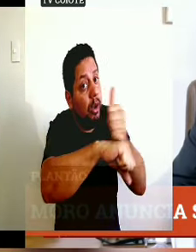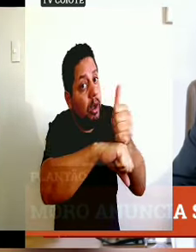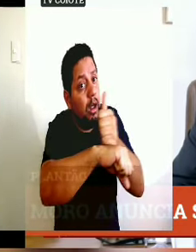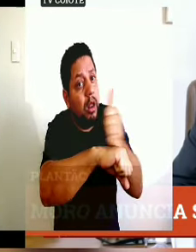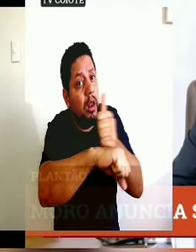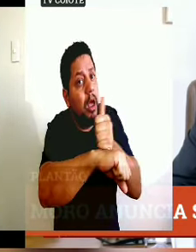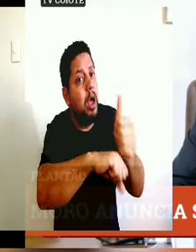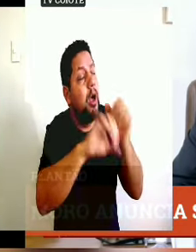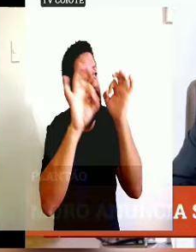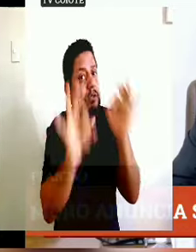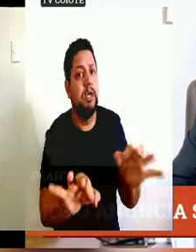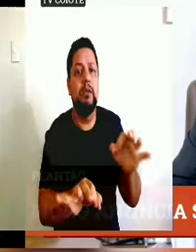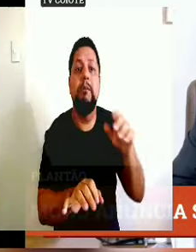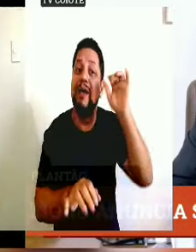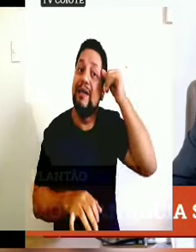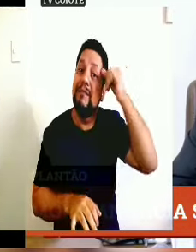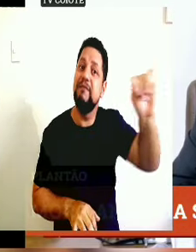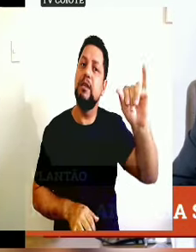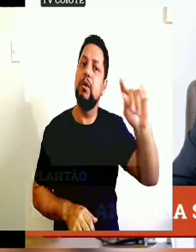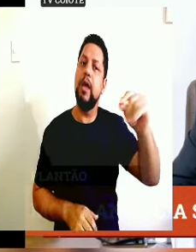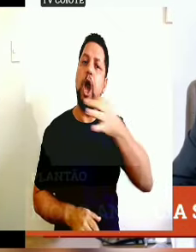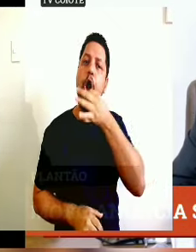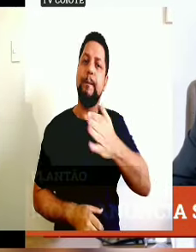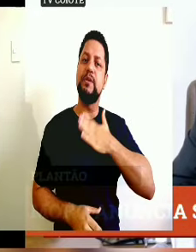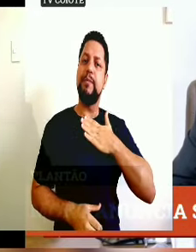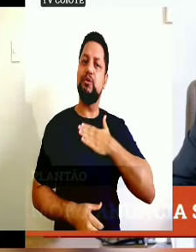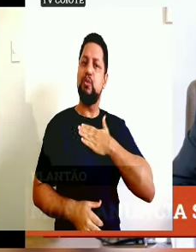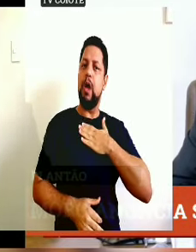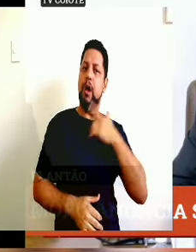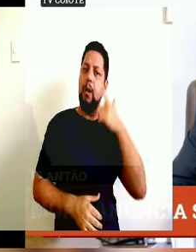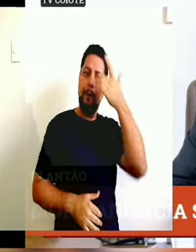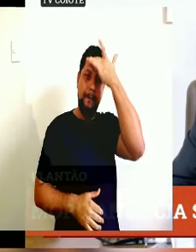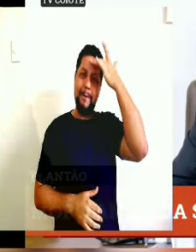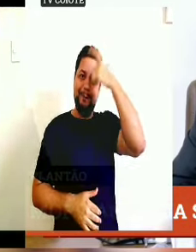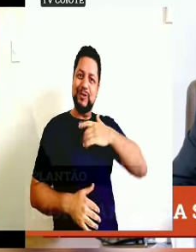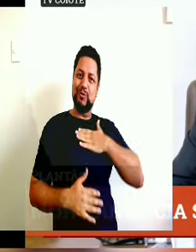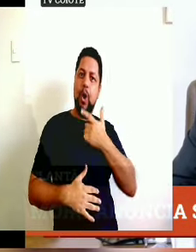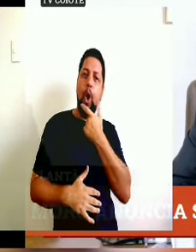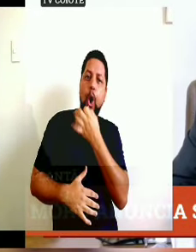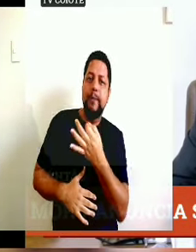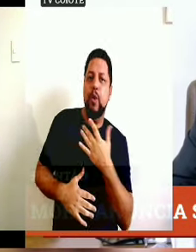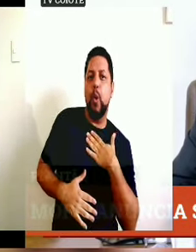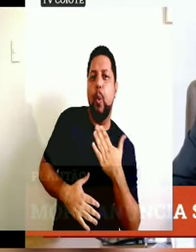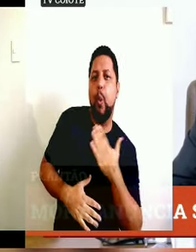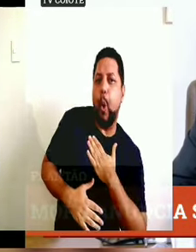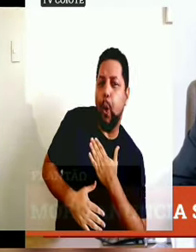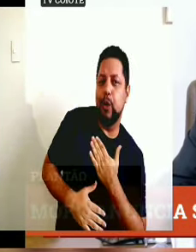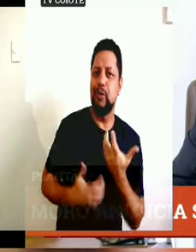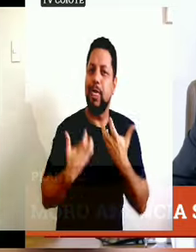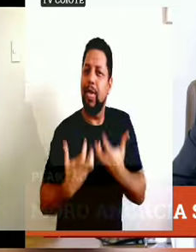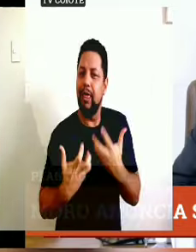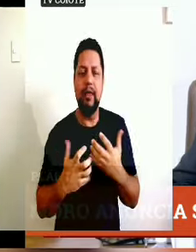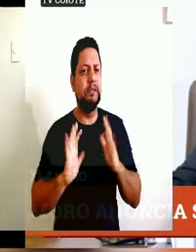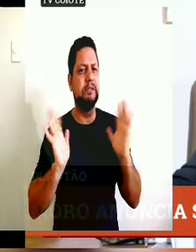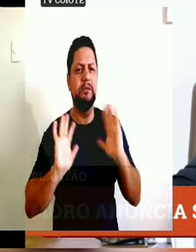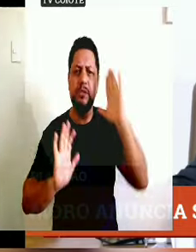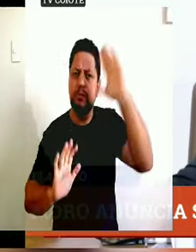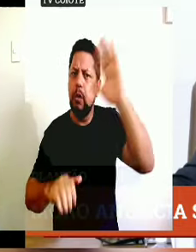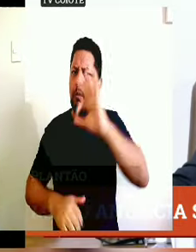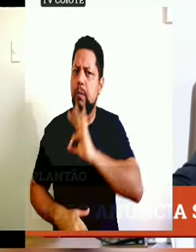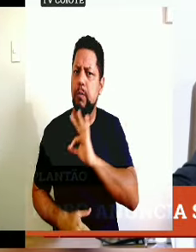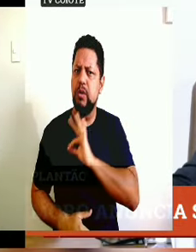sem preferências pessoais, que também a instituição, e a, dá para se confiar na Polícia Federal, né? A